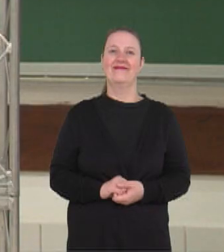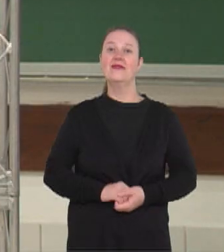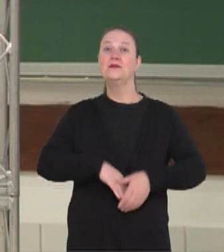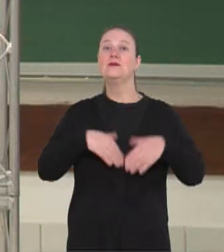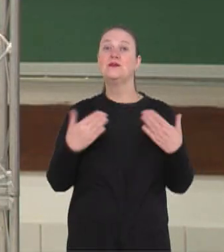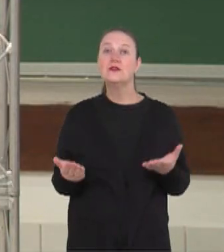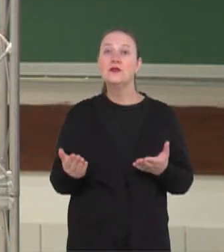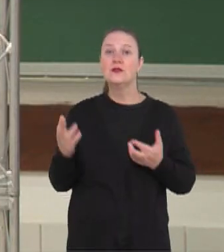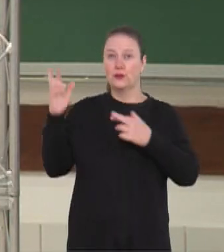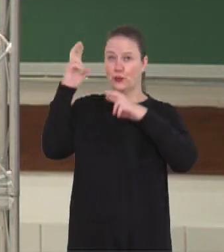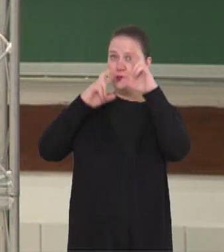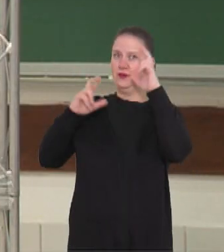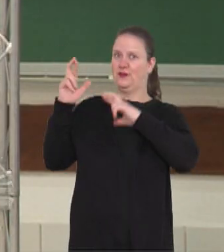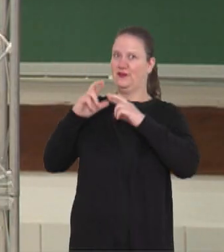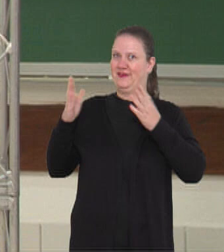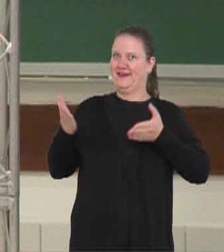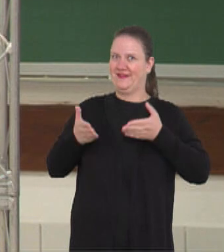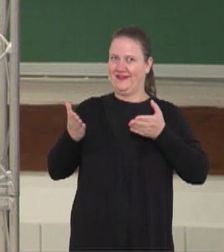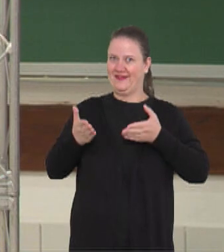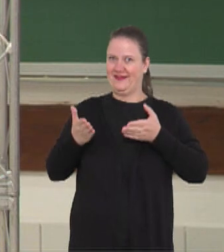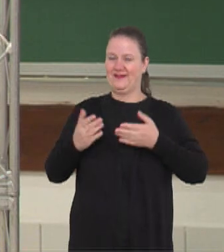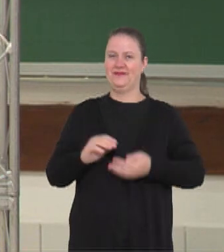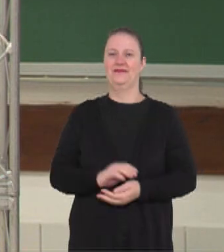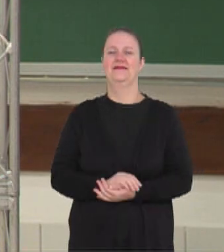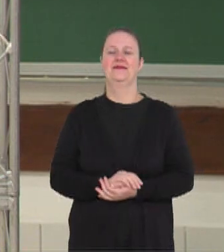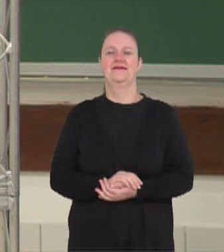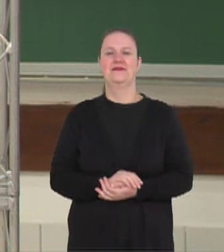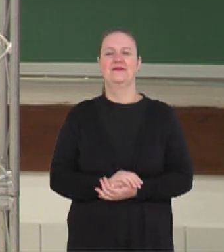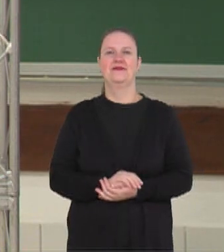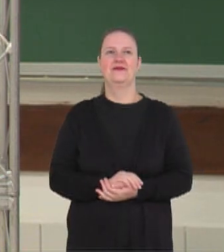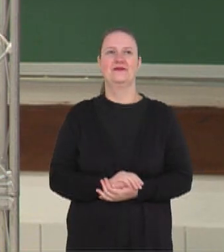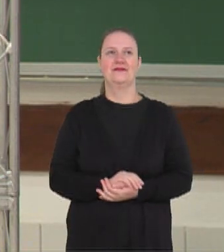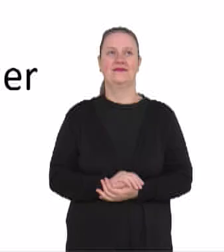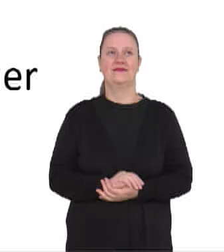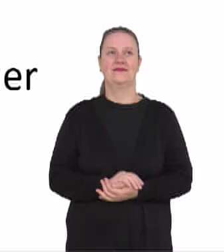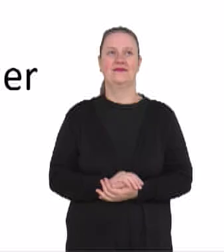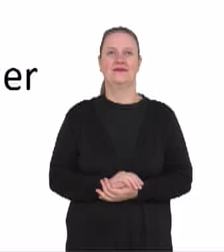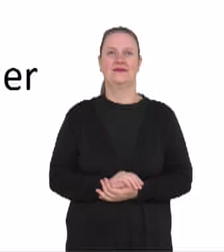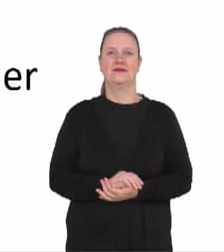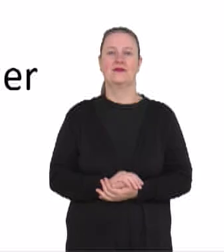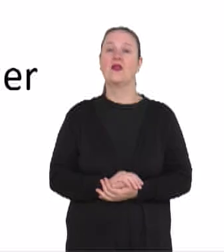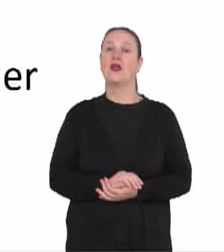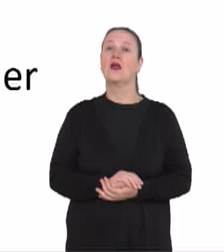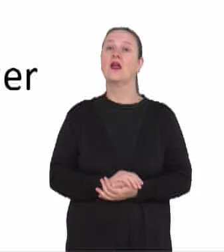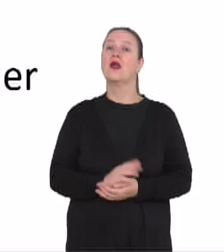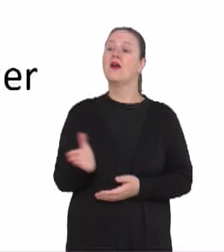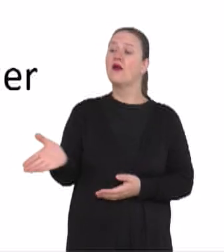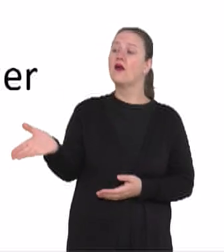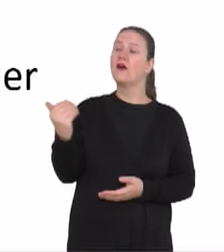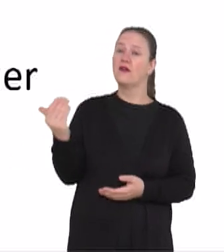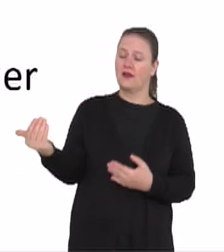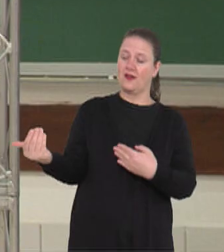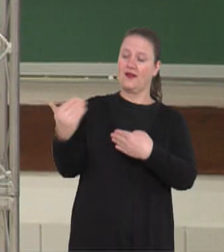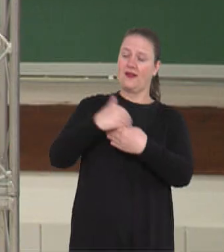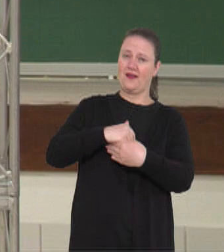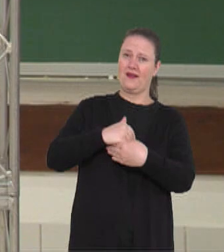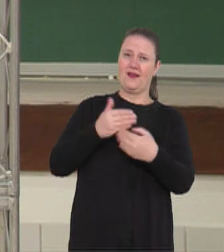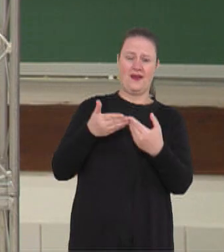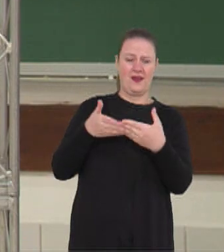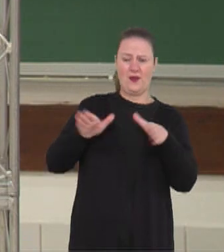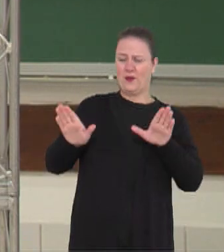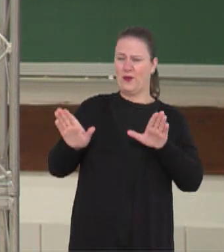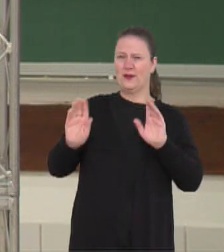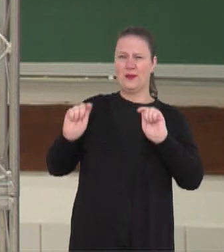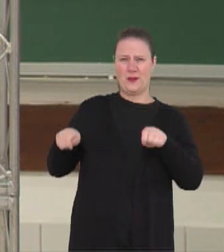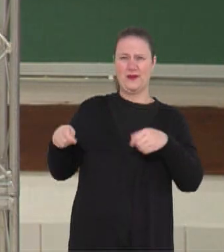Então vamos conferir agora. Come in, the door is open. Então, venha, entre, a porta está aberta, the